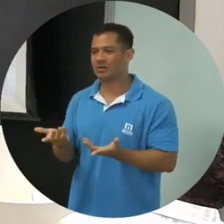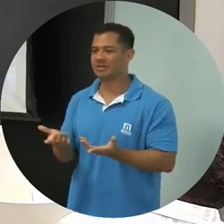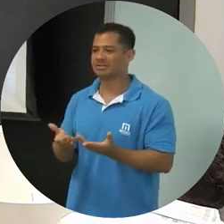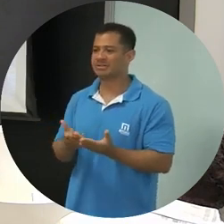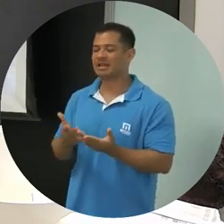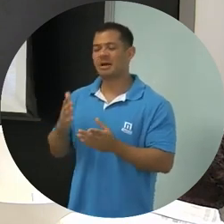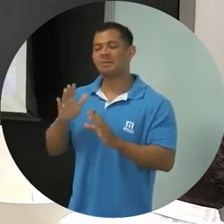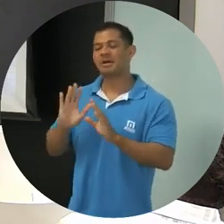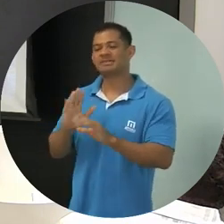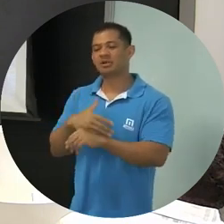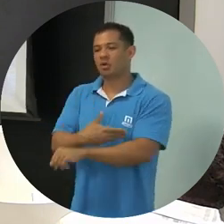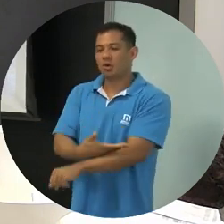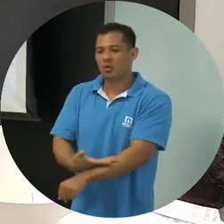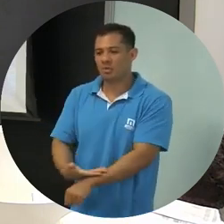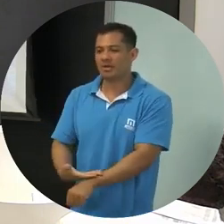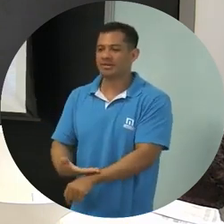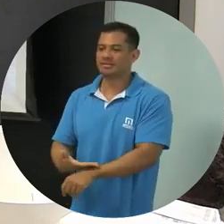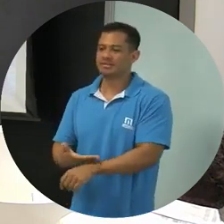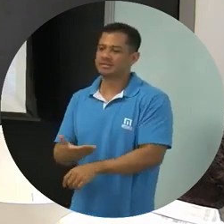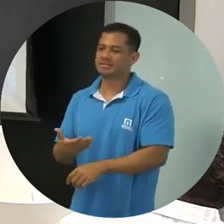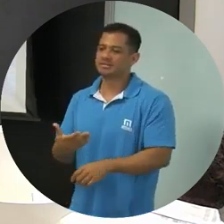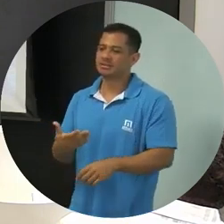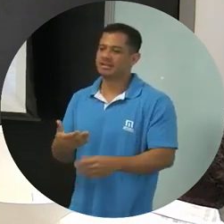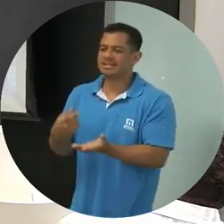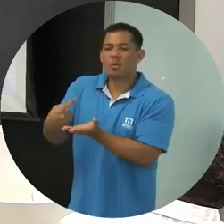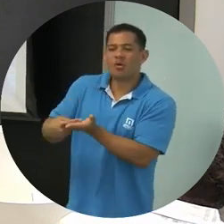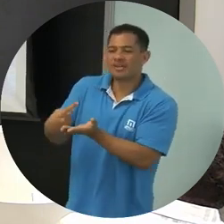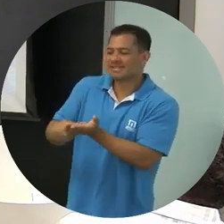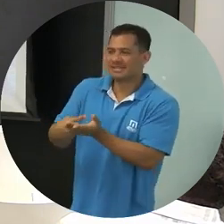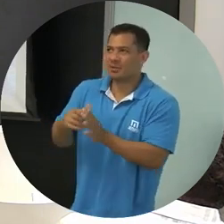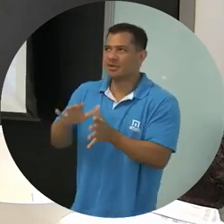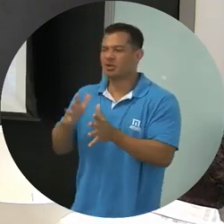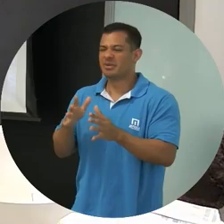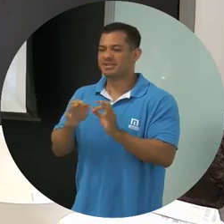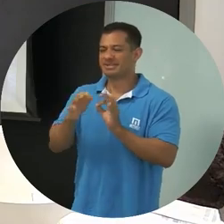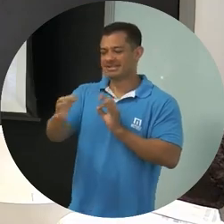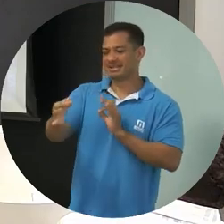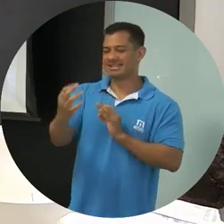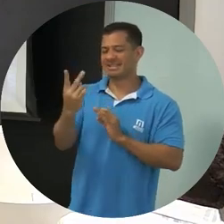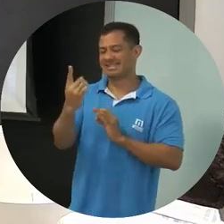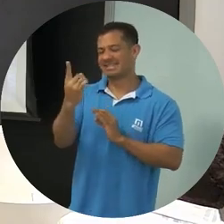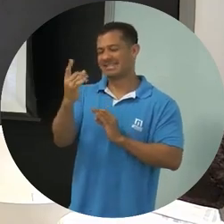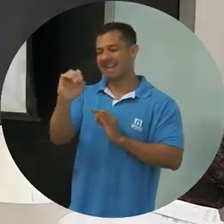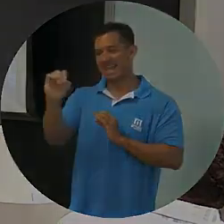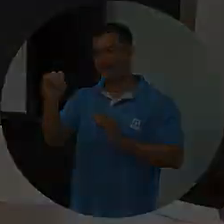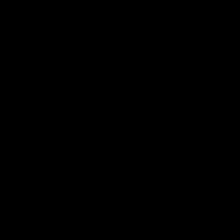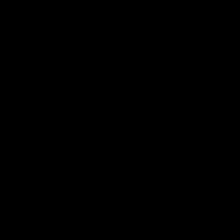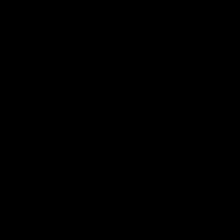comumente, vamos trabalhar com uma convenção 100 metros, você trabalha de uma forma muito tranquila.